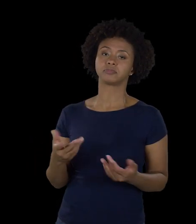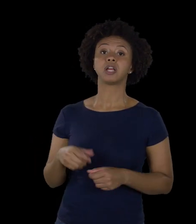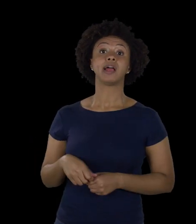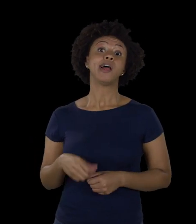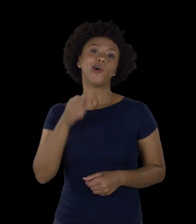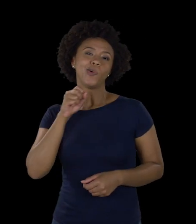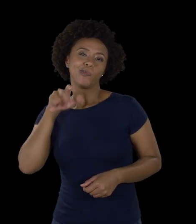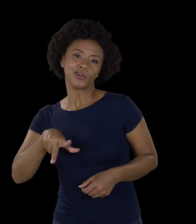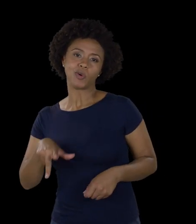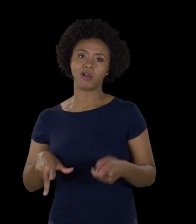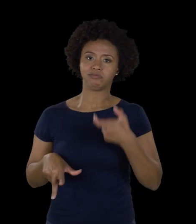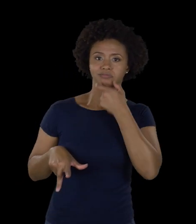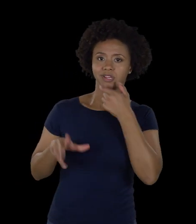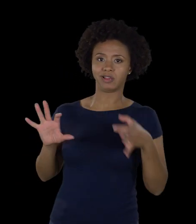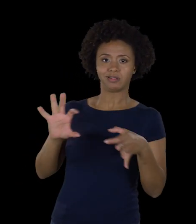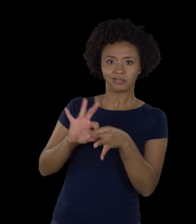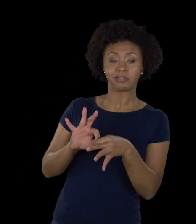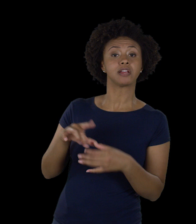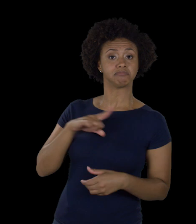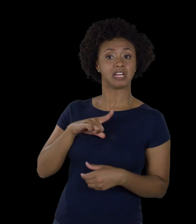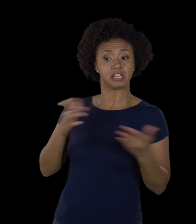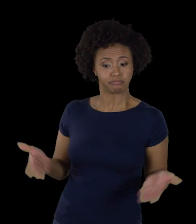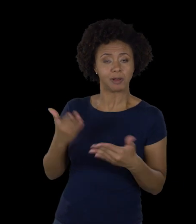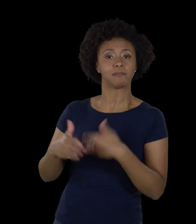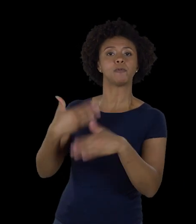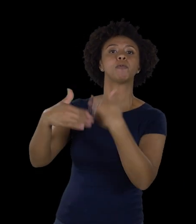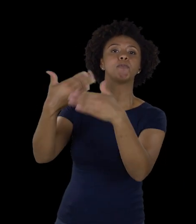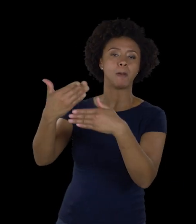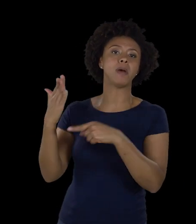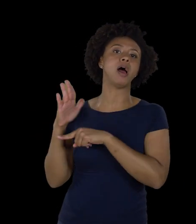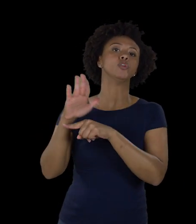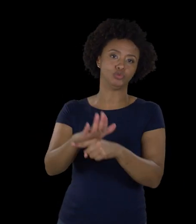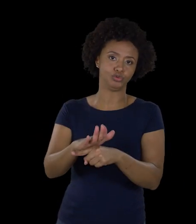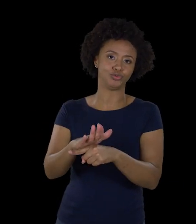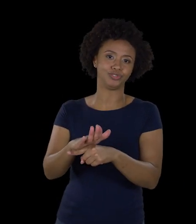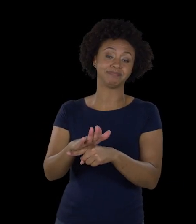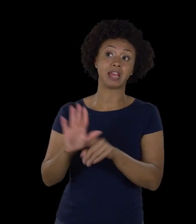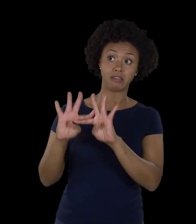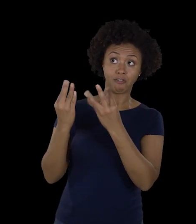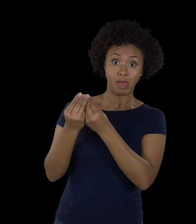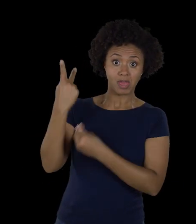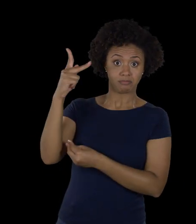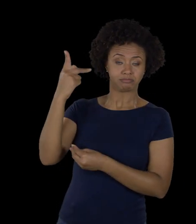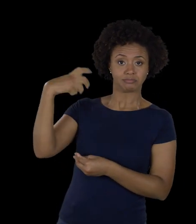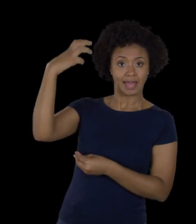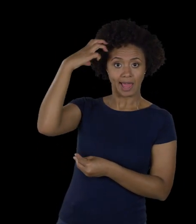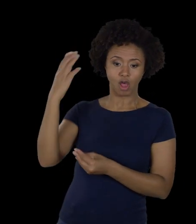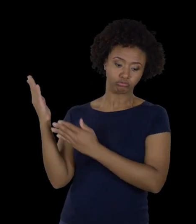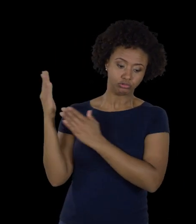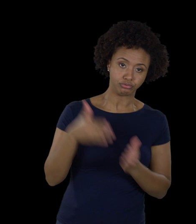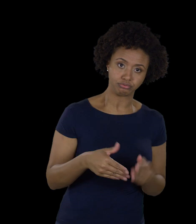a Inglaterra obteve vantagens comerciais com a chegada da família real ao Brasil. Quando Dom Pedro declarou